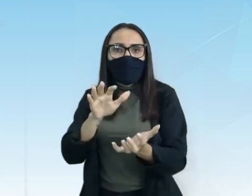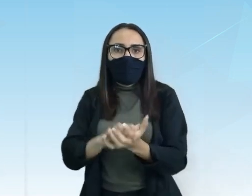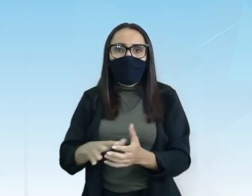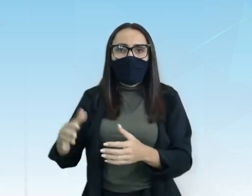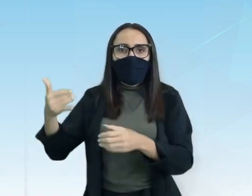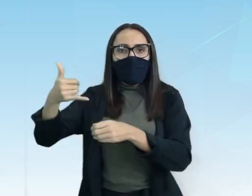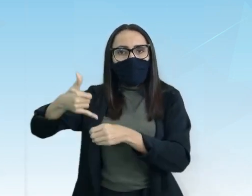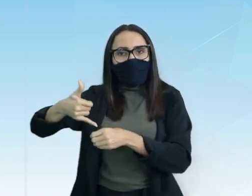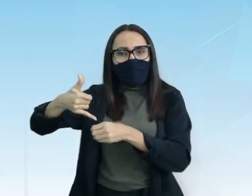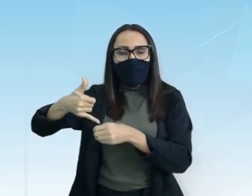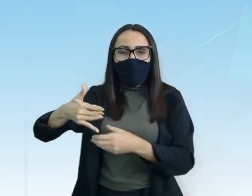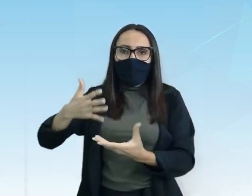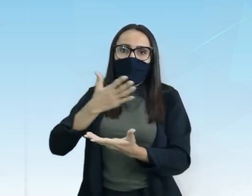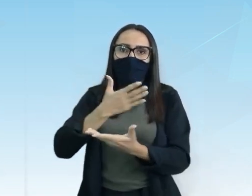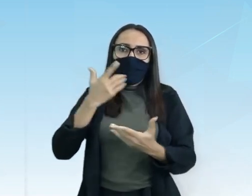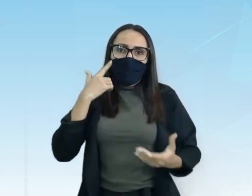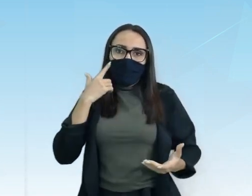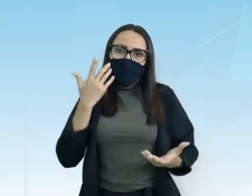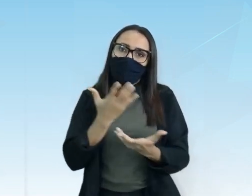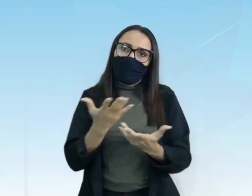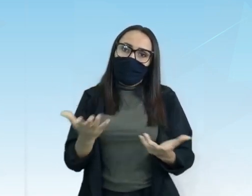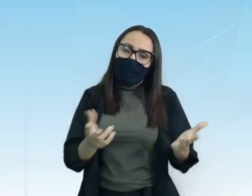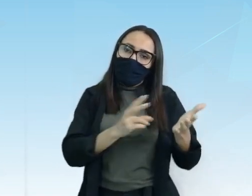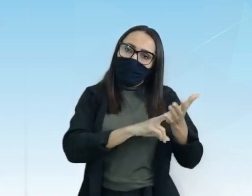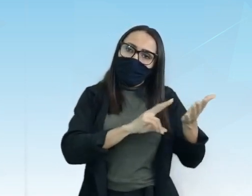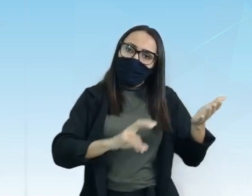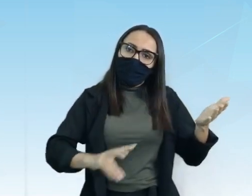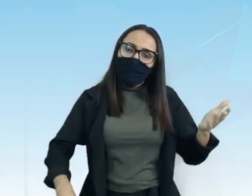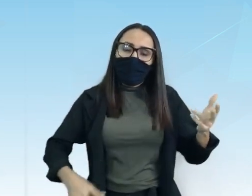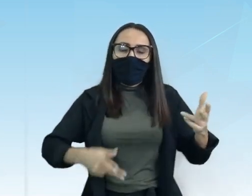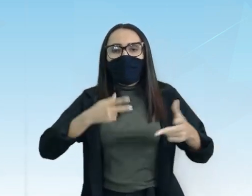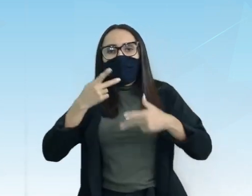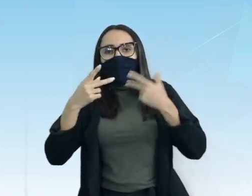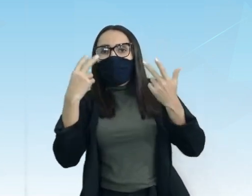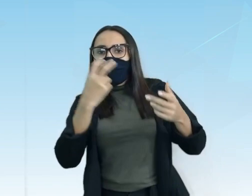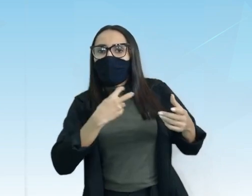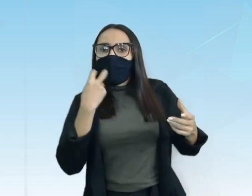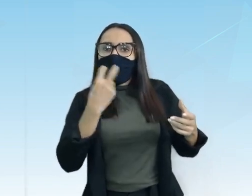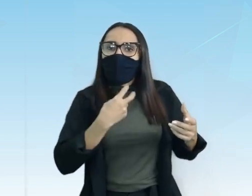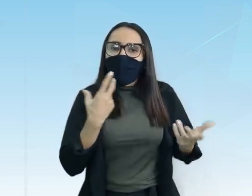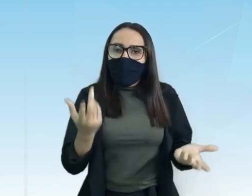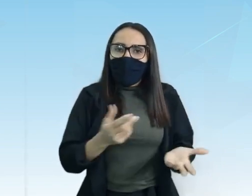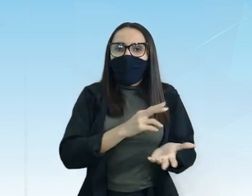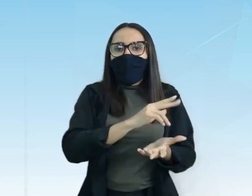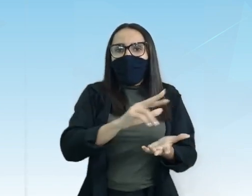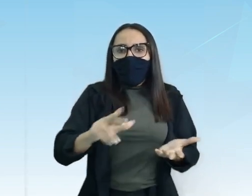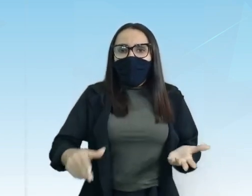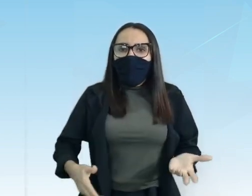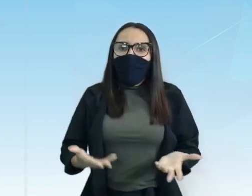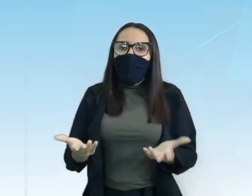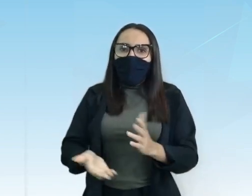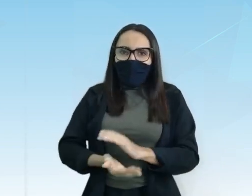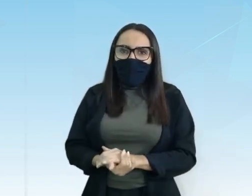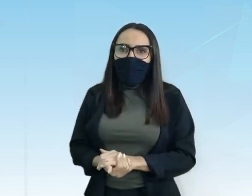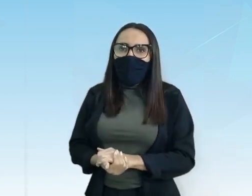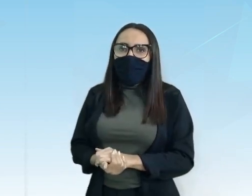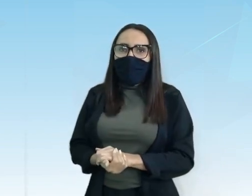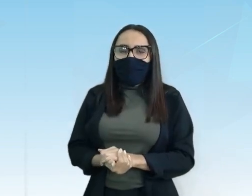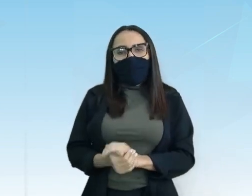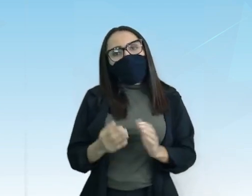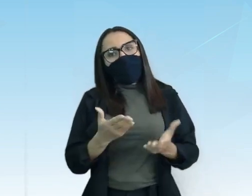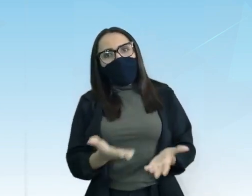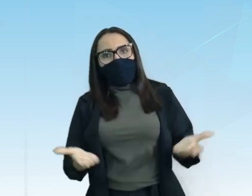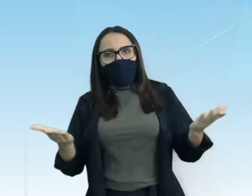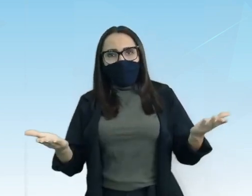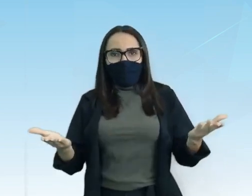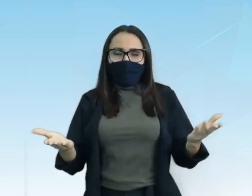Sul, através de certos vocais, através de certas variações geográficas. E é